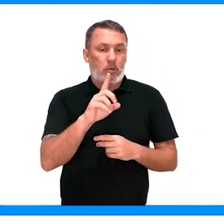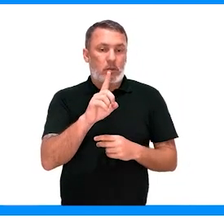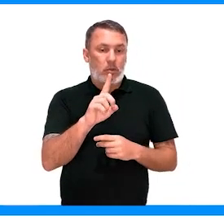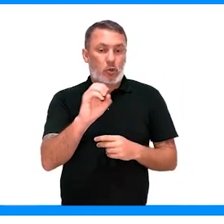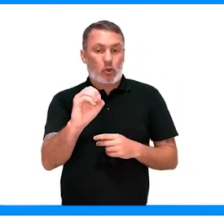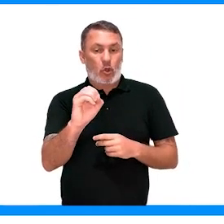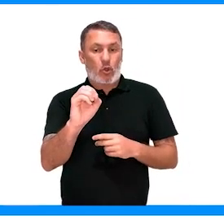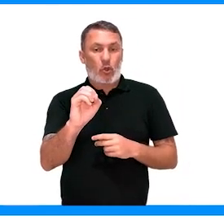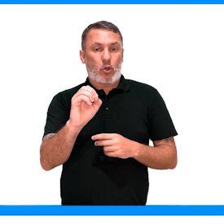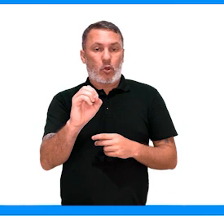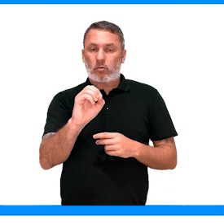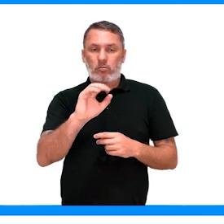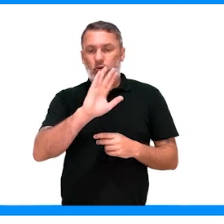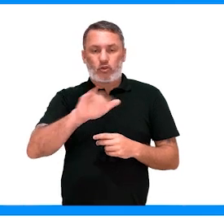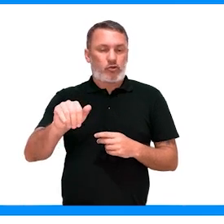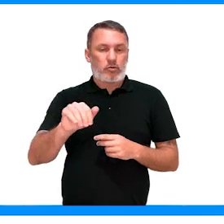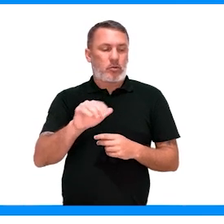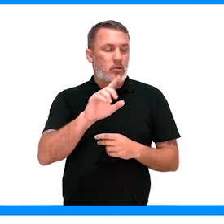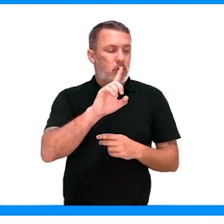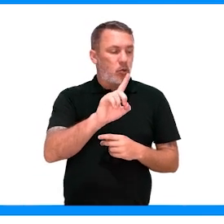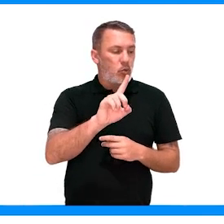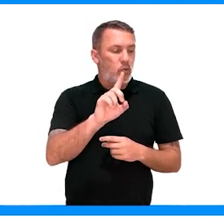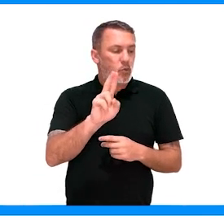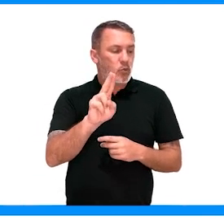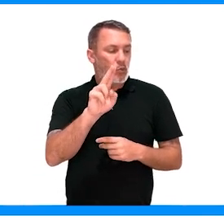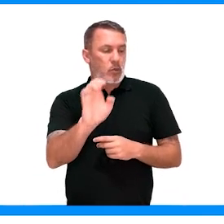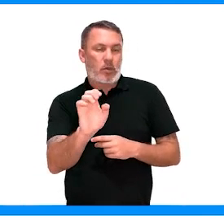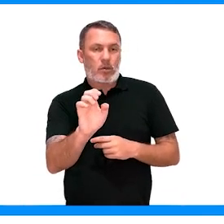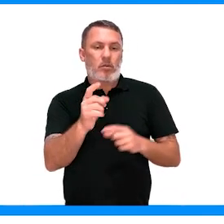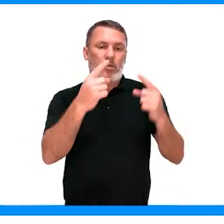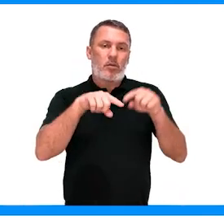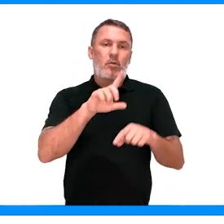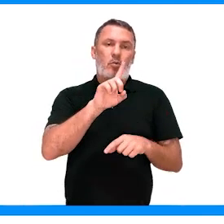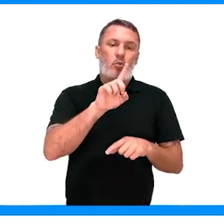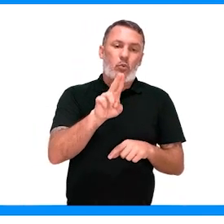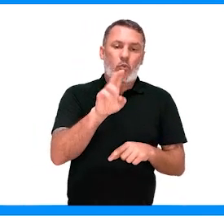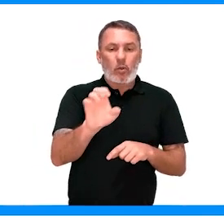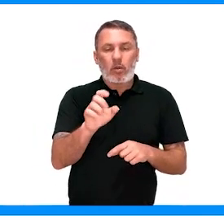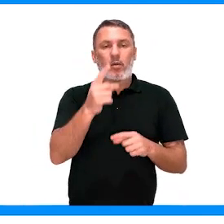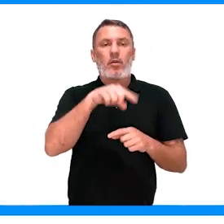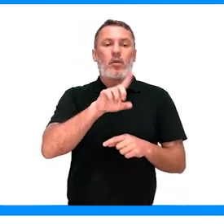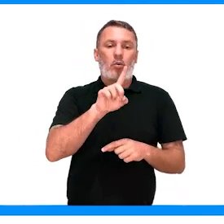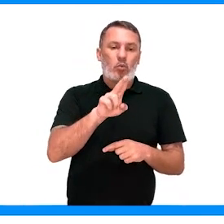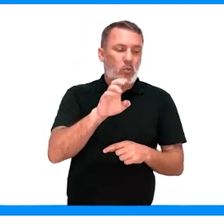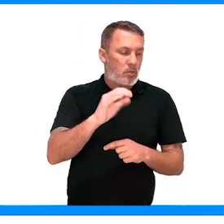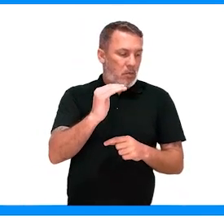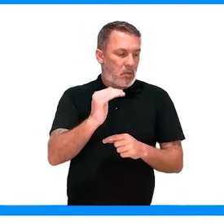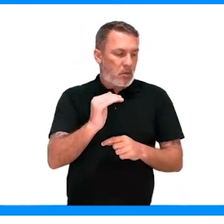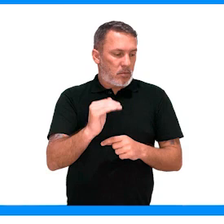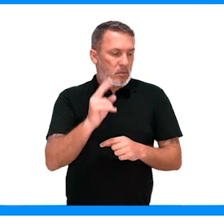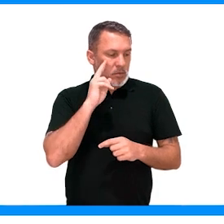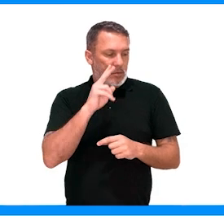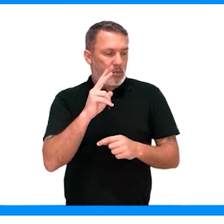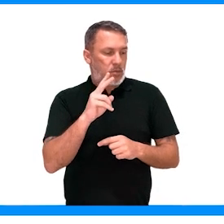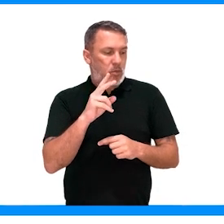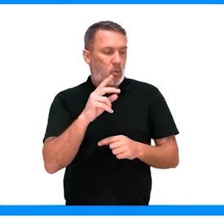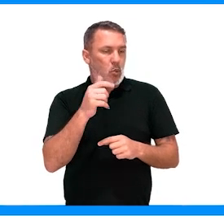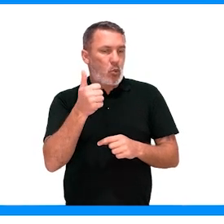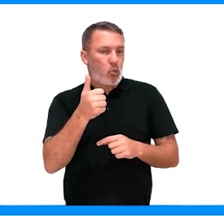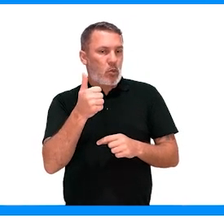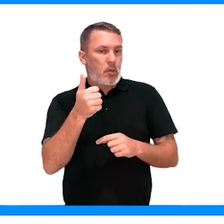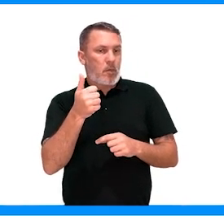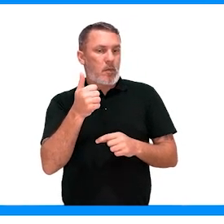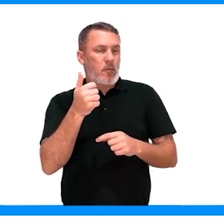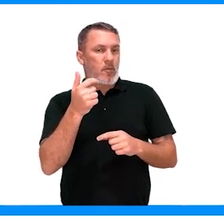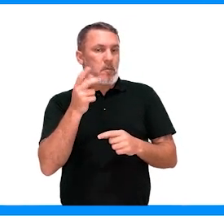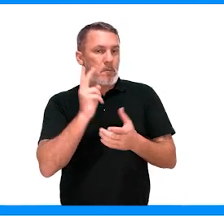igual. Yo duermo, tú duermes, él duerme. Dormimos, dormís, duerme. Então, nosotros e vosotros, volta